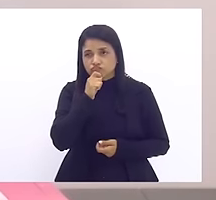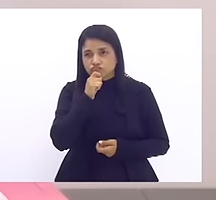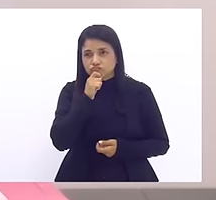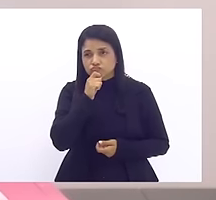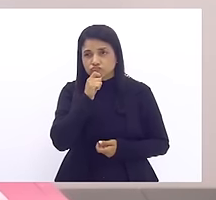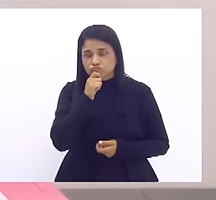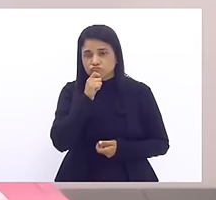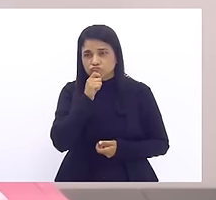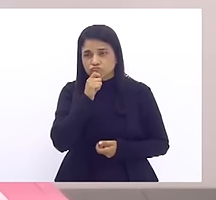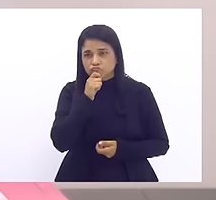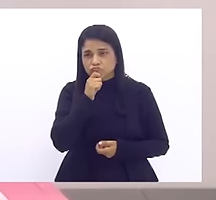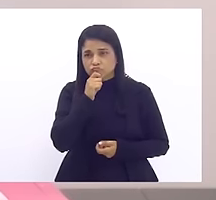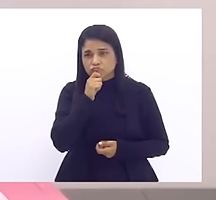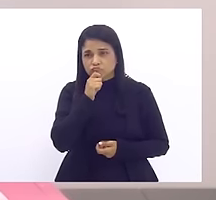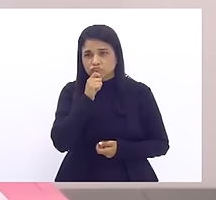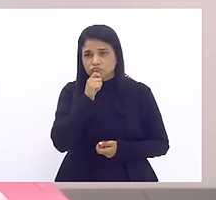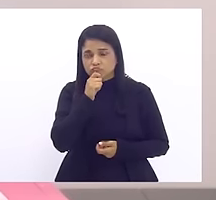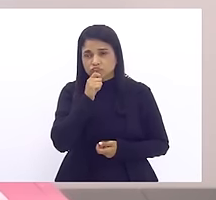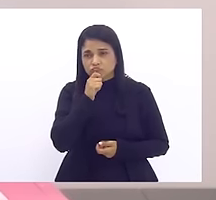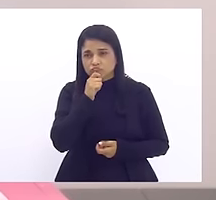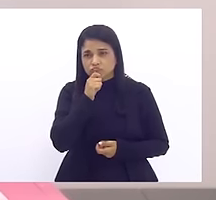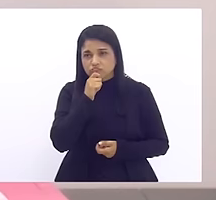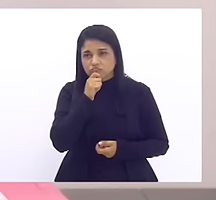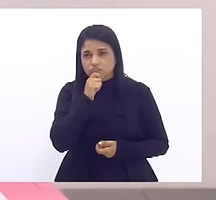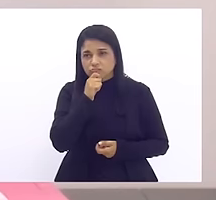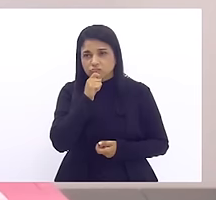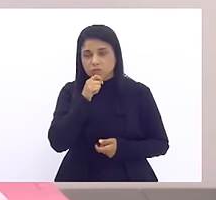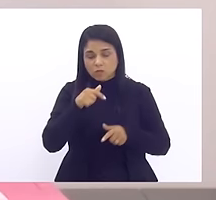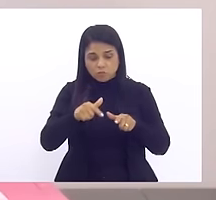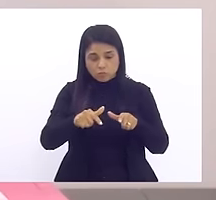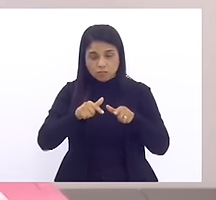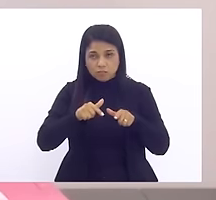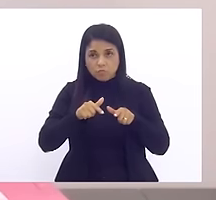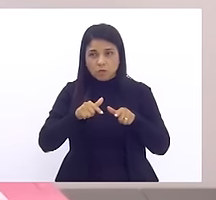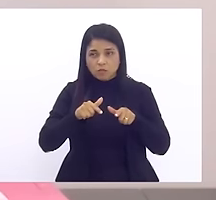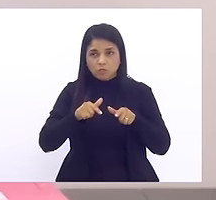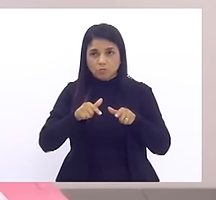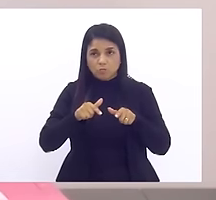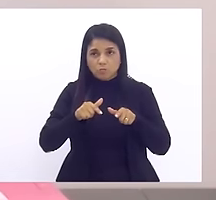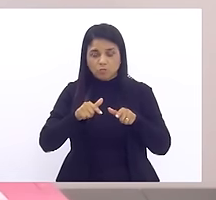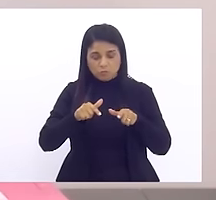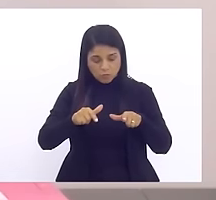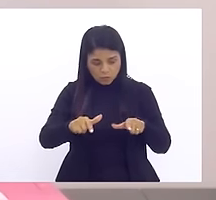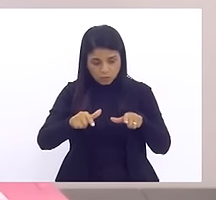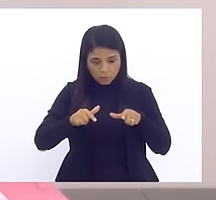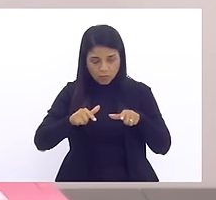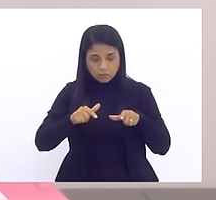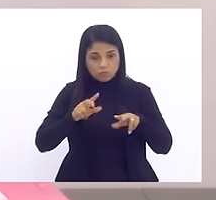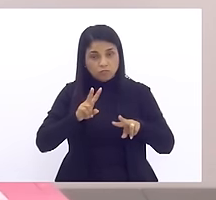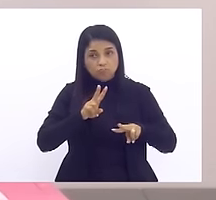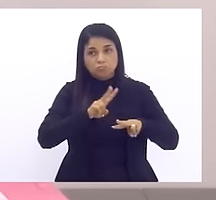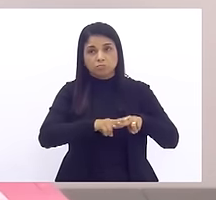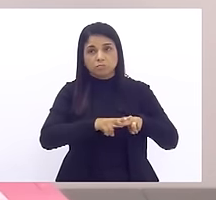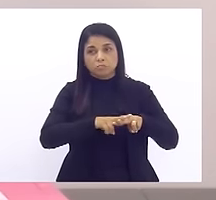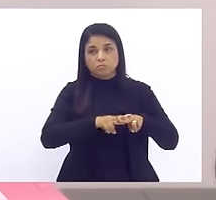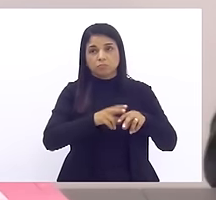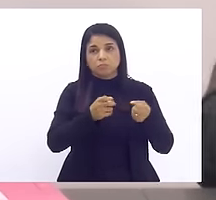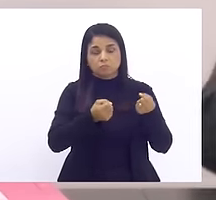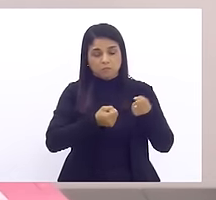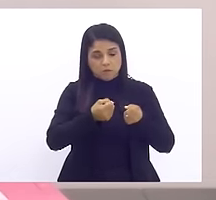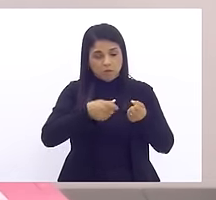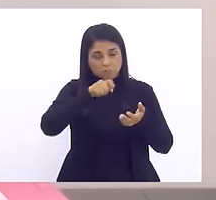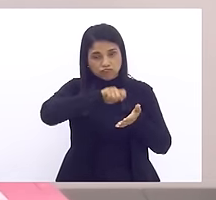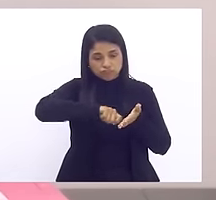de apreensão do veículo cidadão não recebe o alto de apreensão o descritivo ali